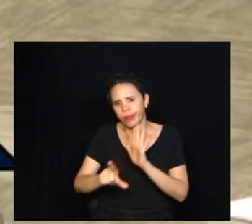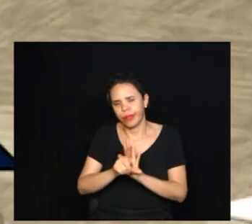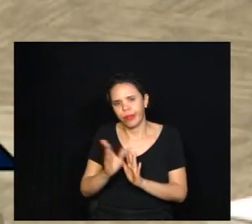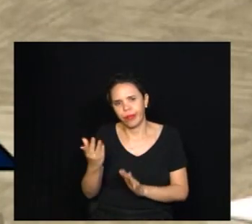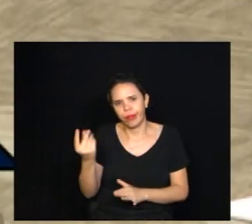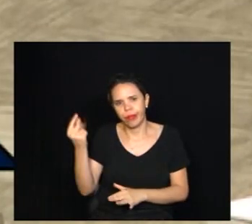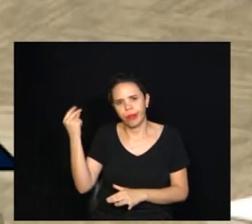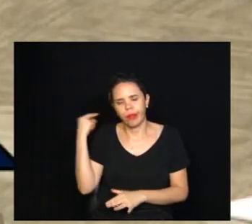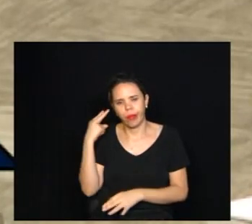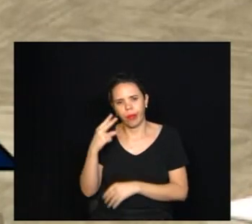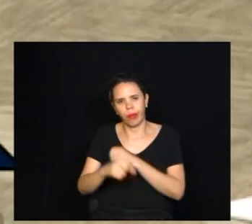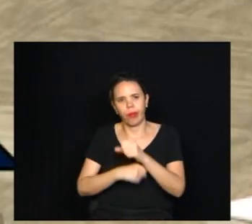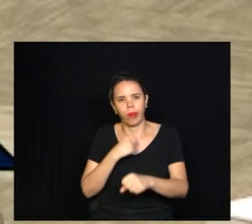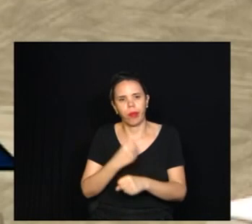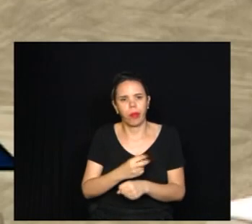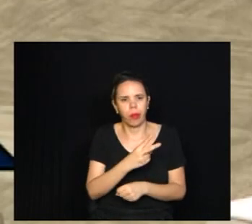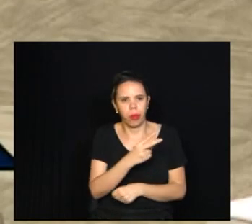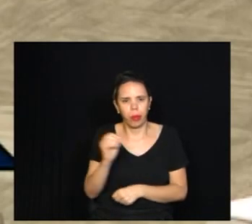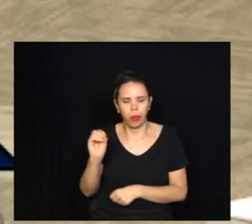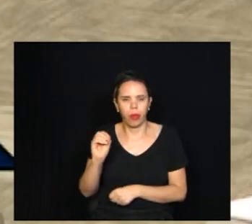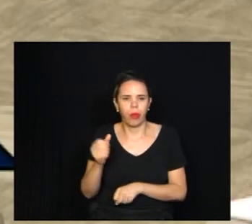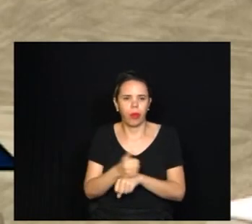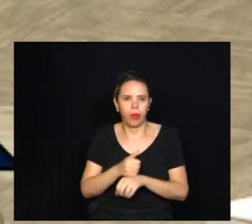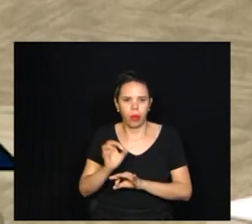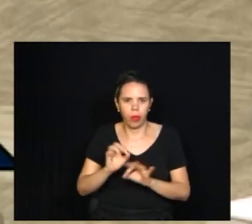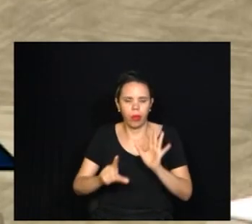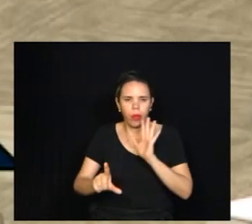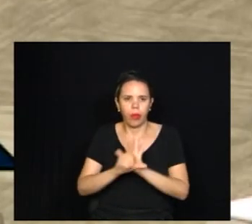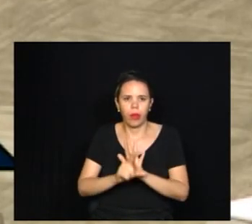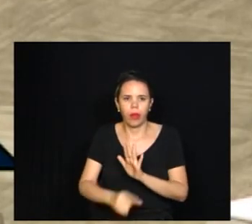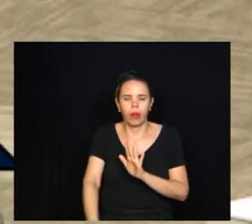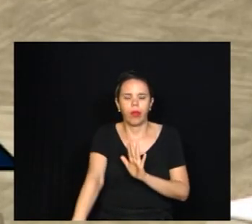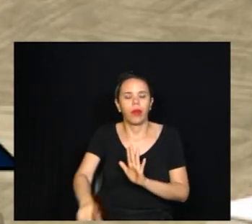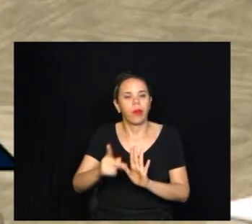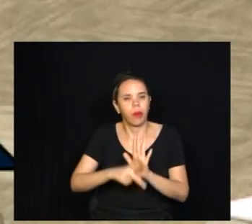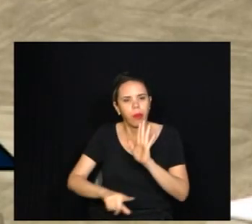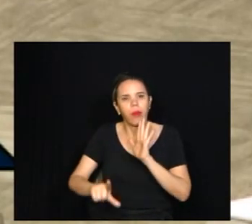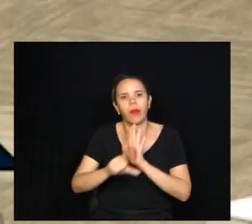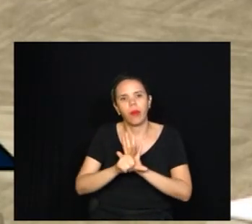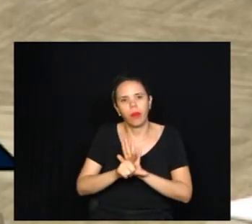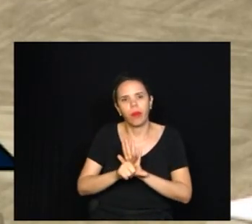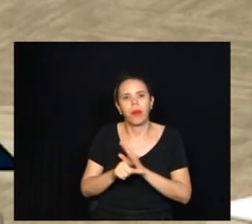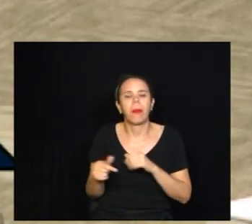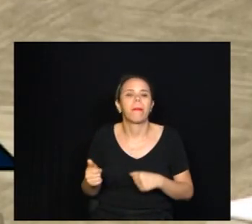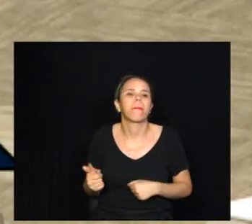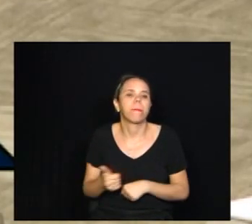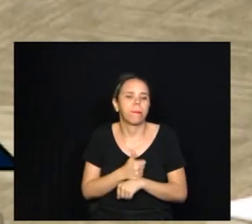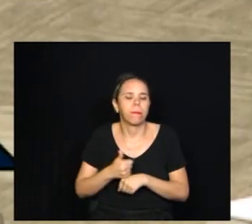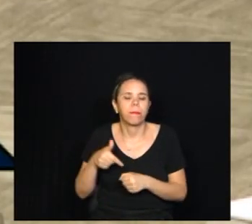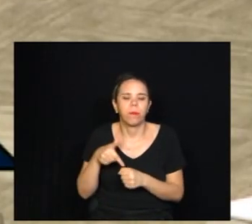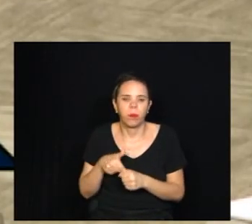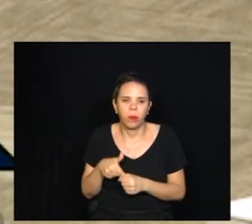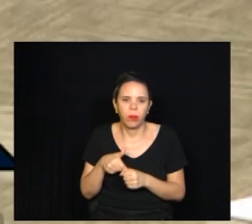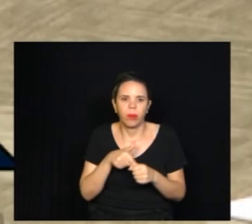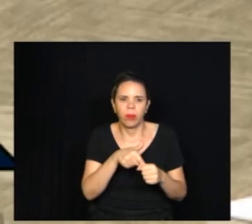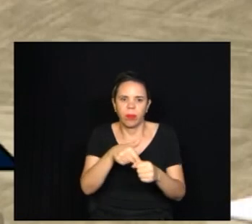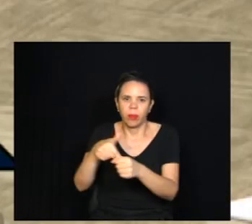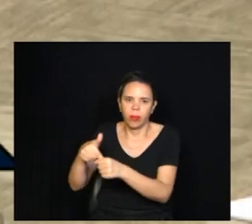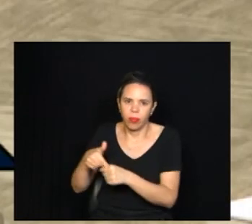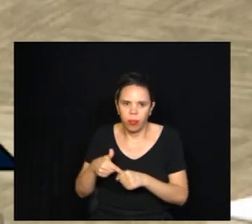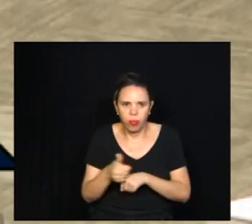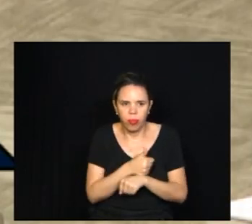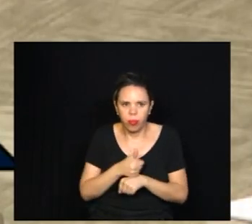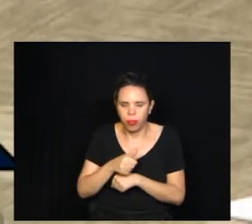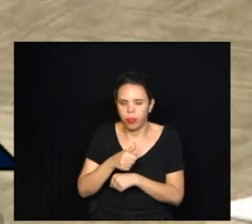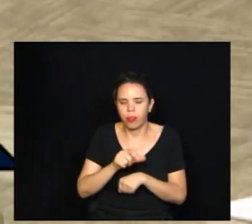existe desde 2000, que ela regulamenta de forma legal, através de projeto de lei, a profissão de frentista